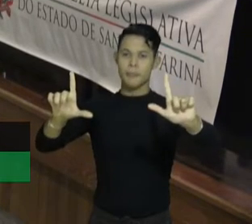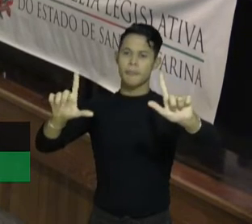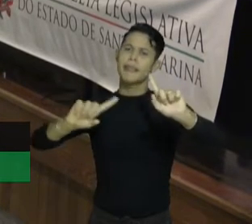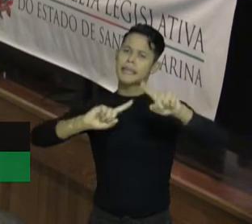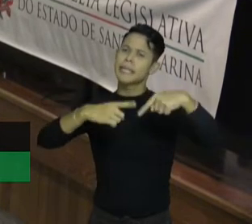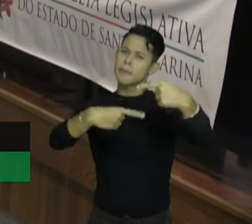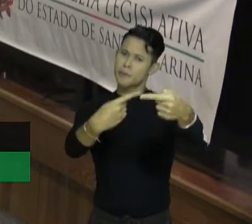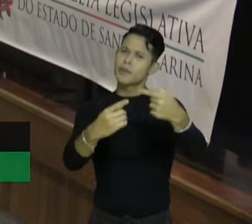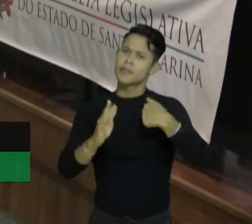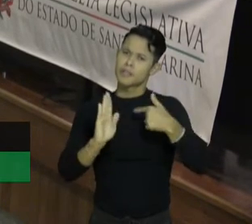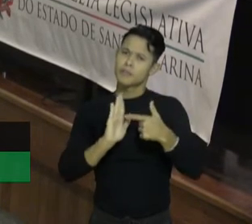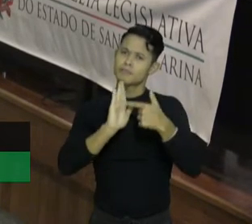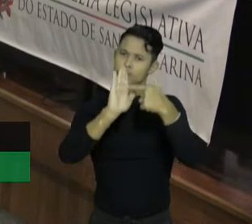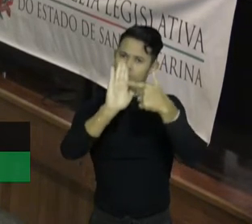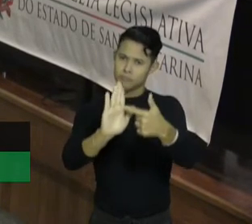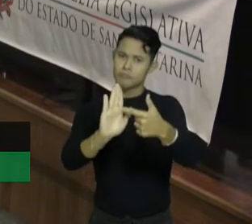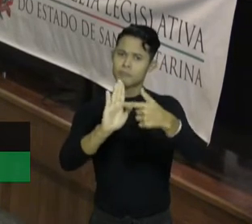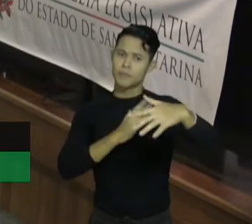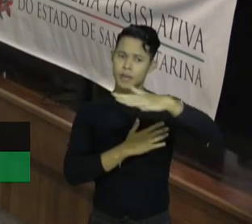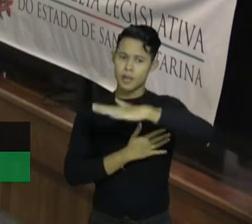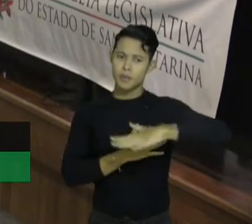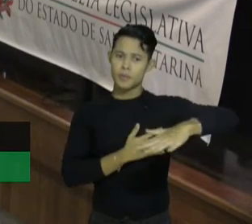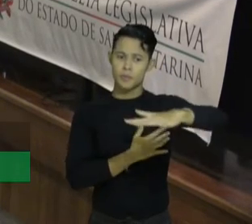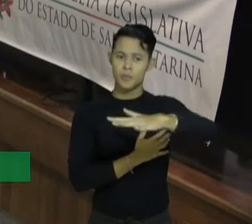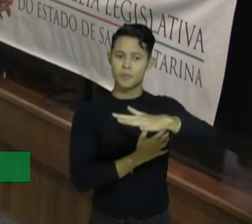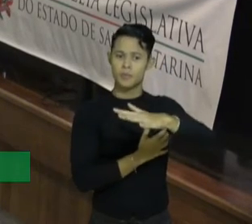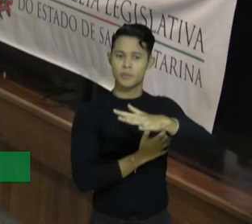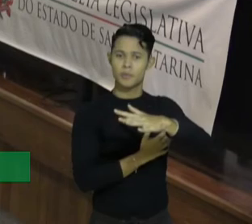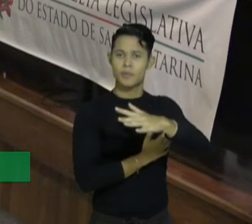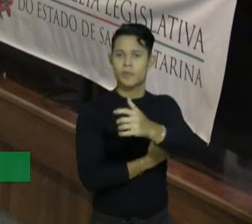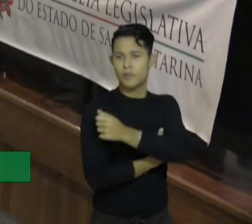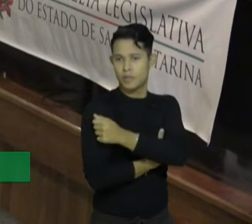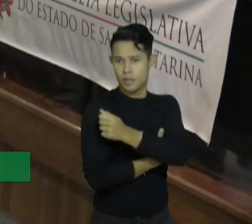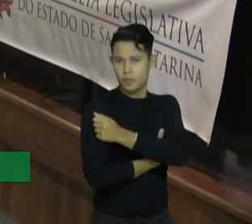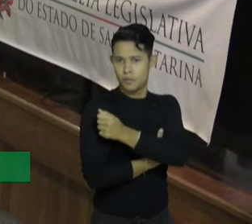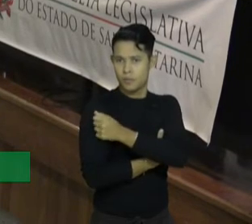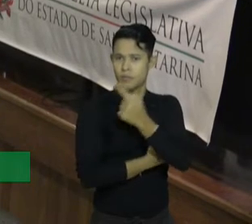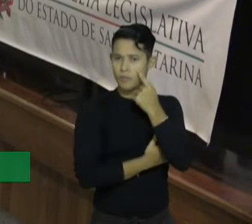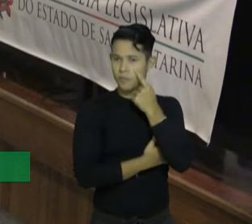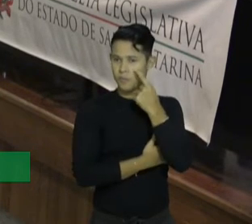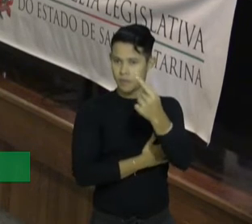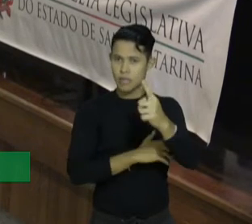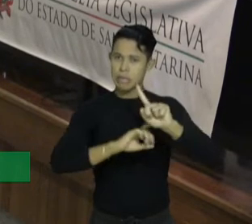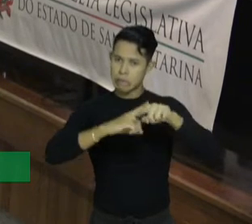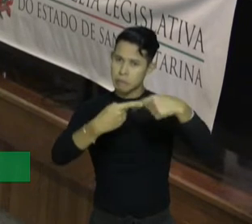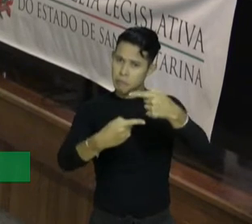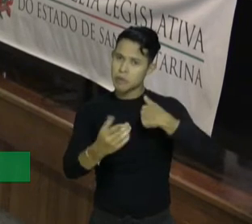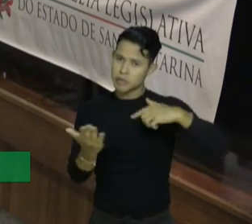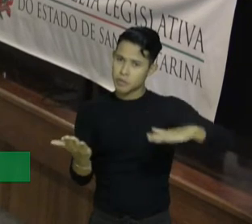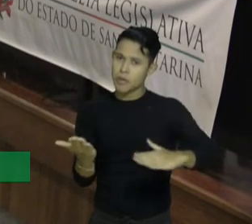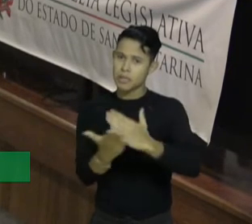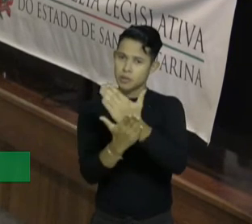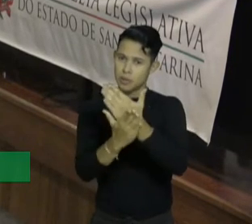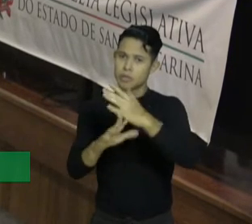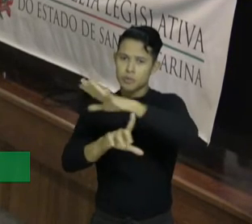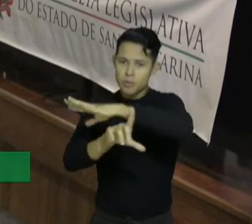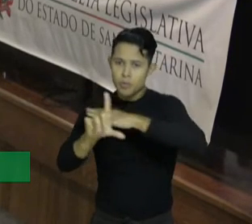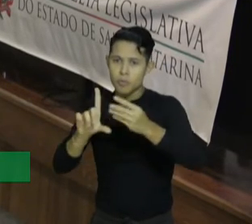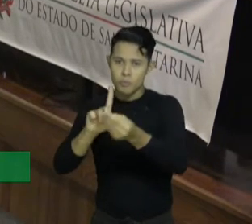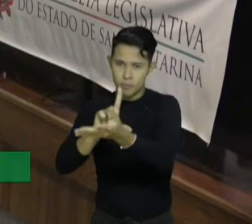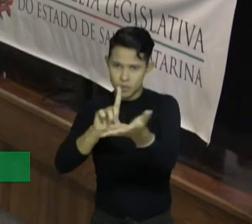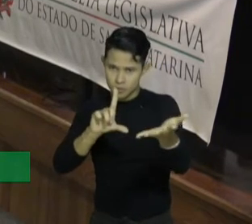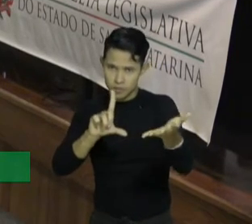estudantes tá eu faço isso aqui mais para deixar paraa plateia para vocês verem depois eh eu eu autorizo compartil é é justamente para ser